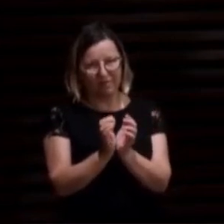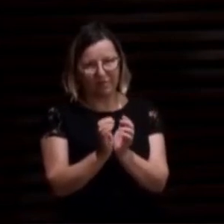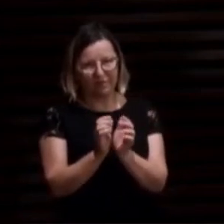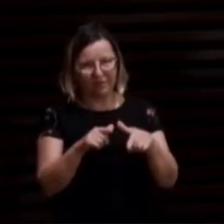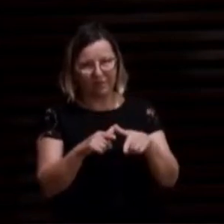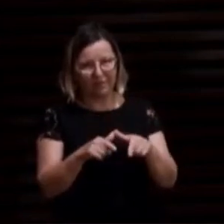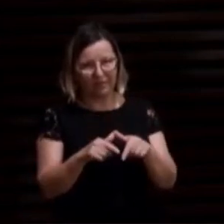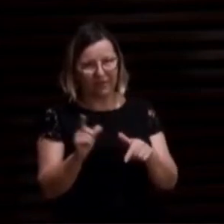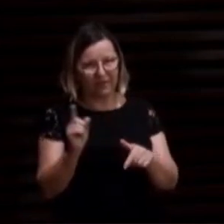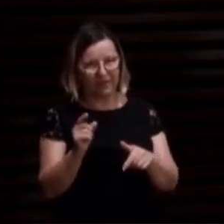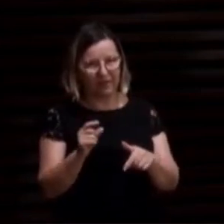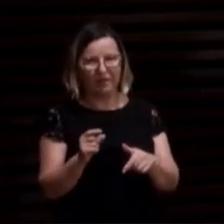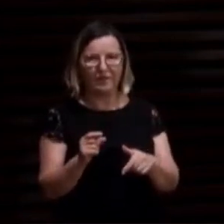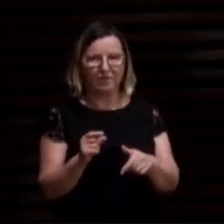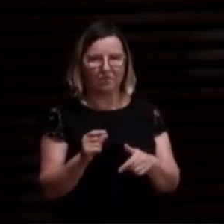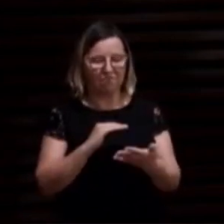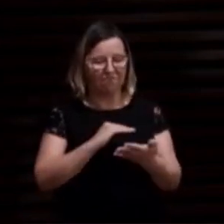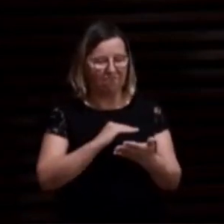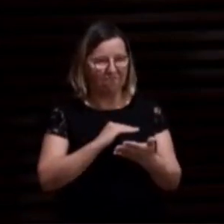não desapareceu.